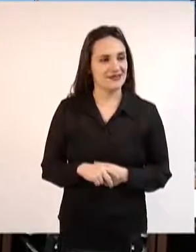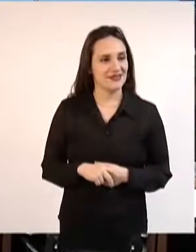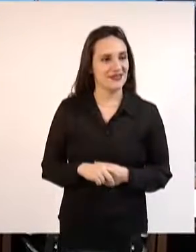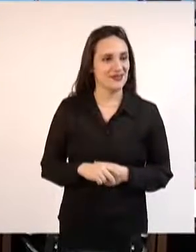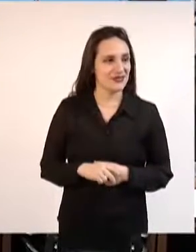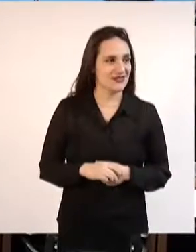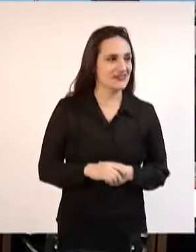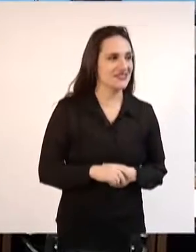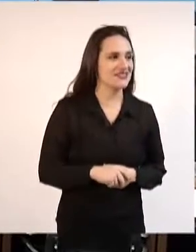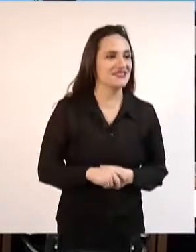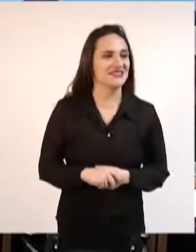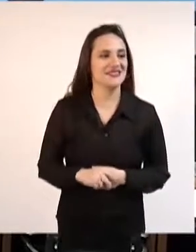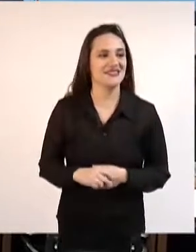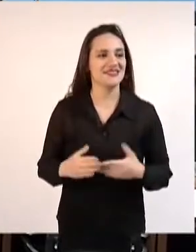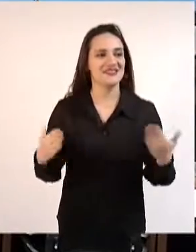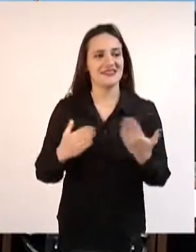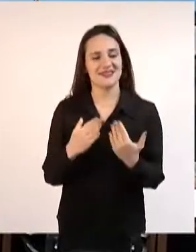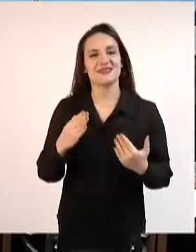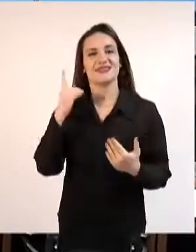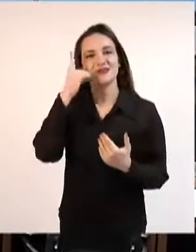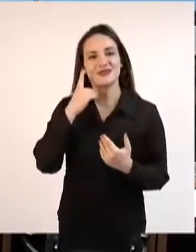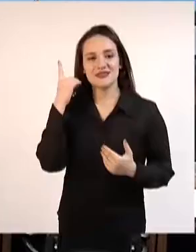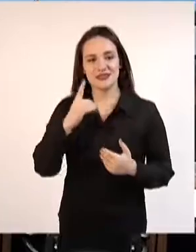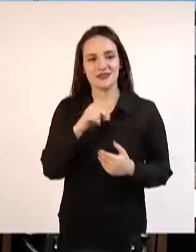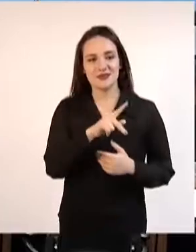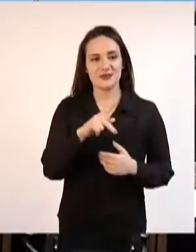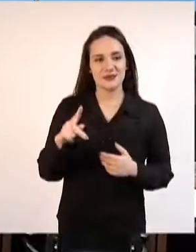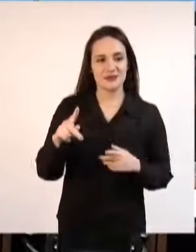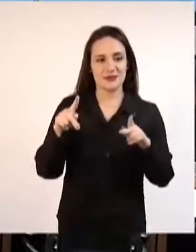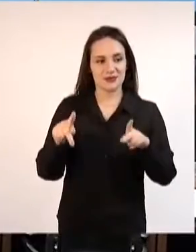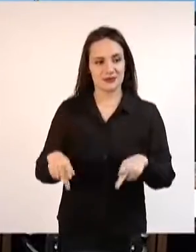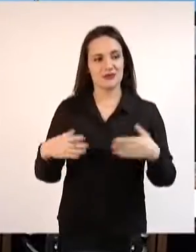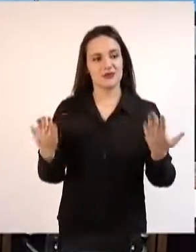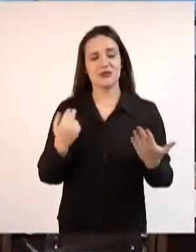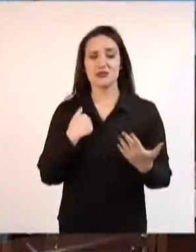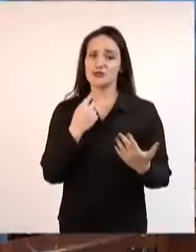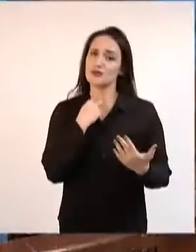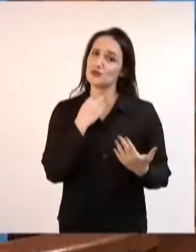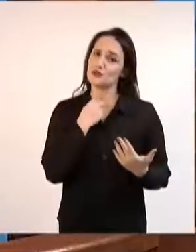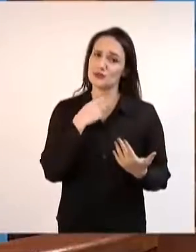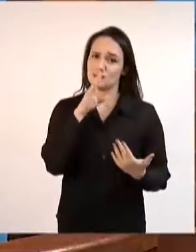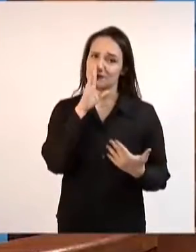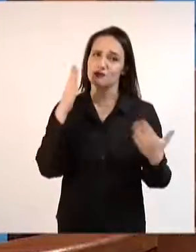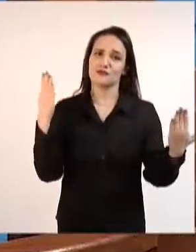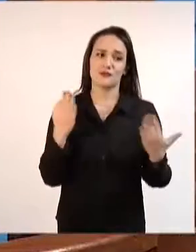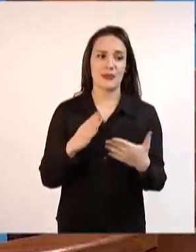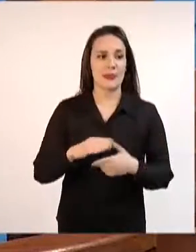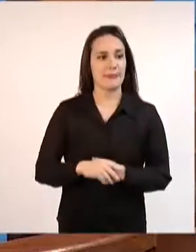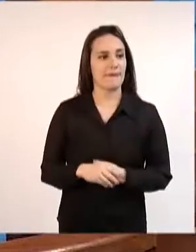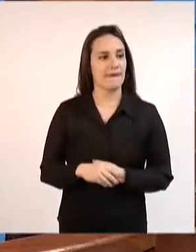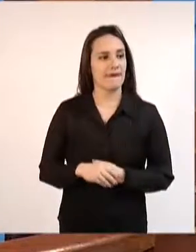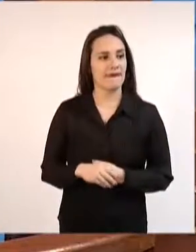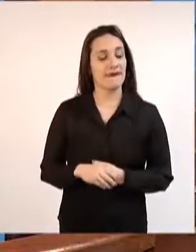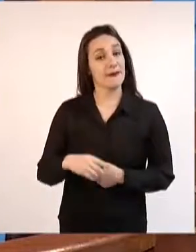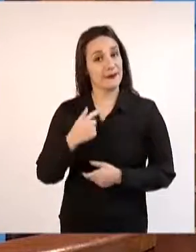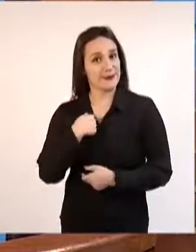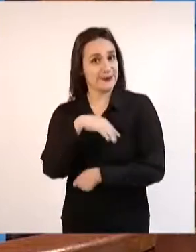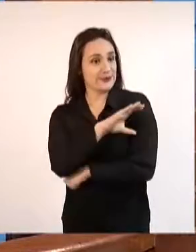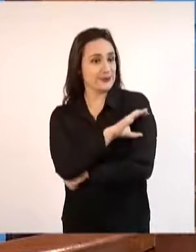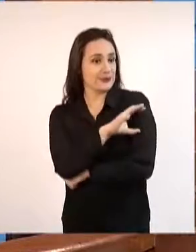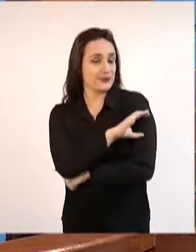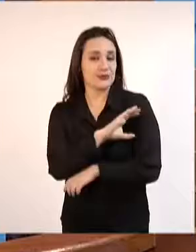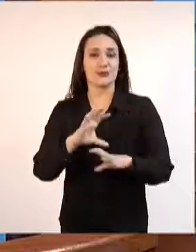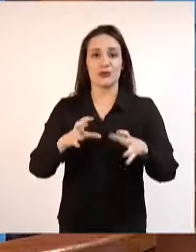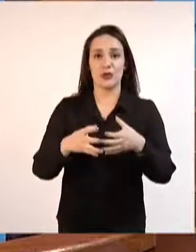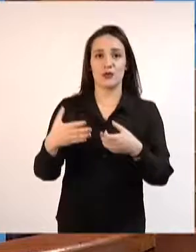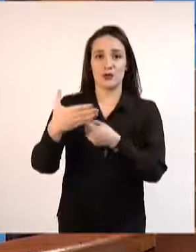Senhor presidente, senhores deputados, público aqui presente, público que nos assiste, não poderia deixar de usar a palavra hoje como coordenador da Frente